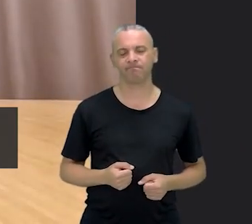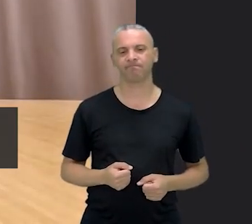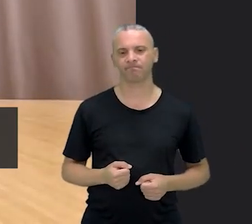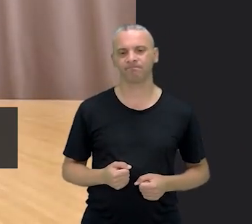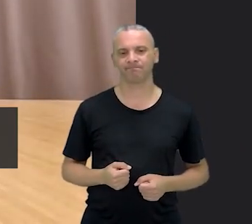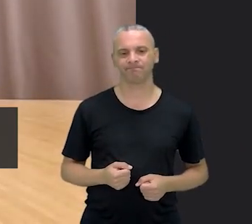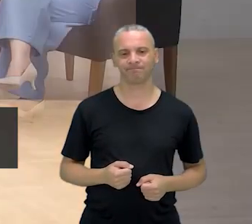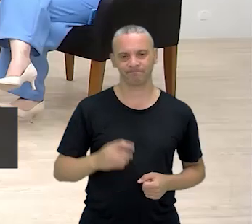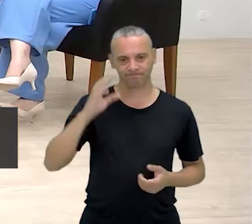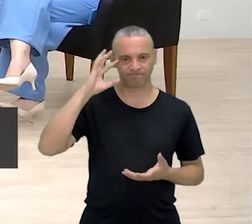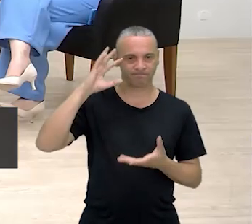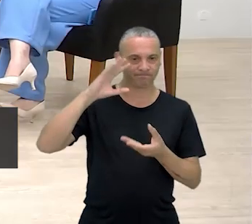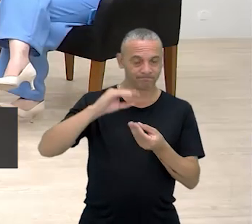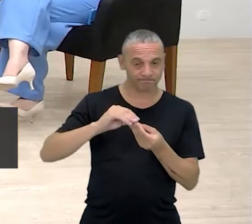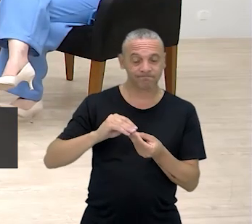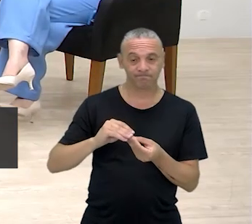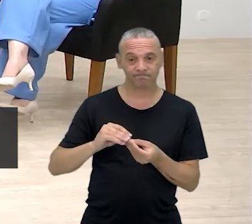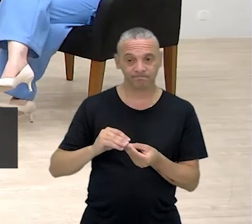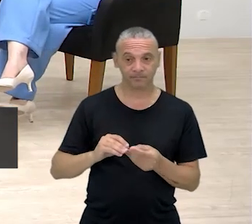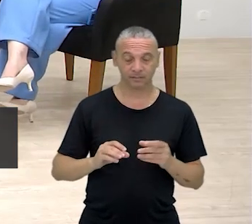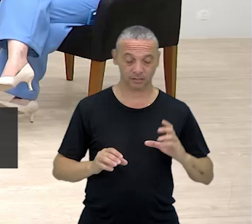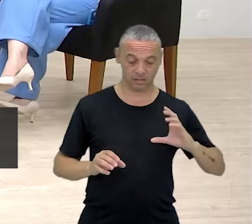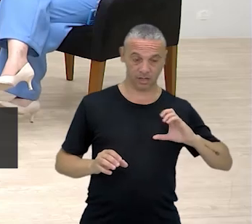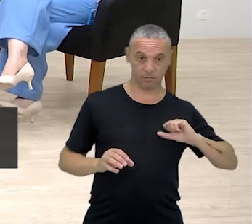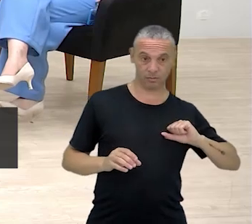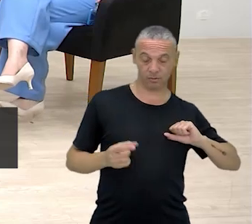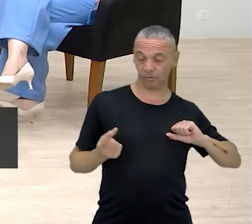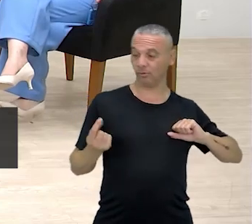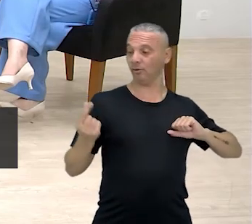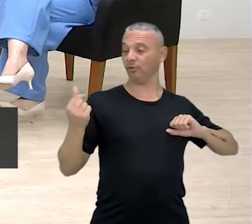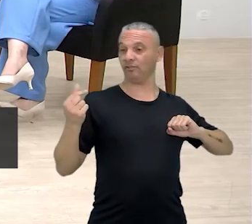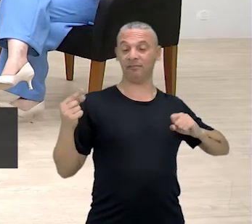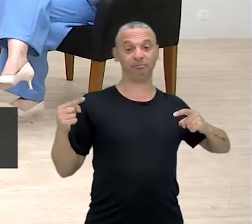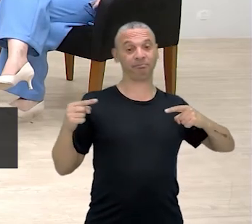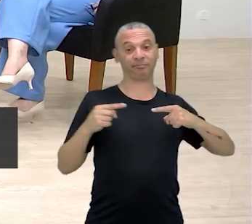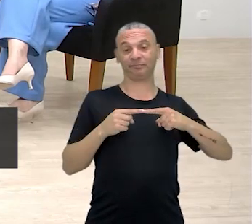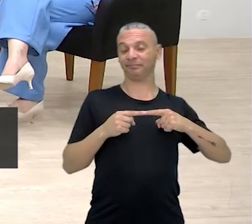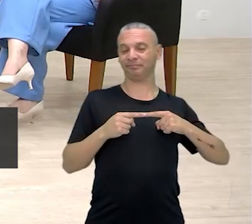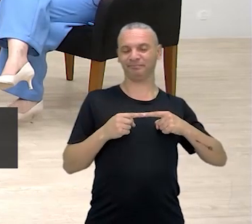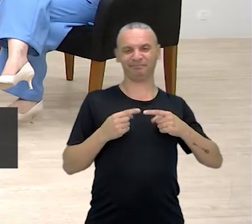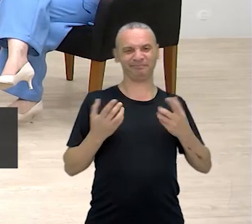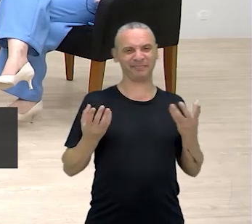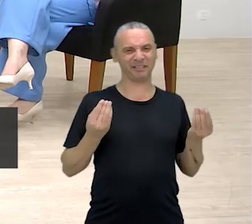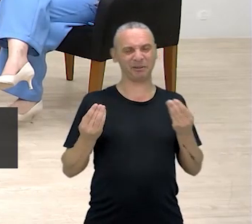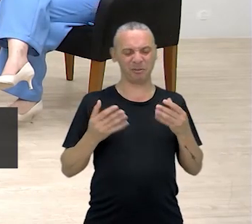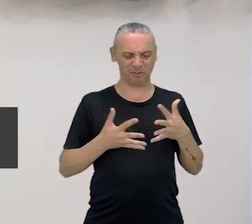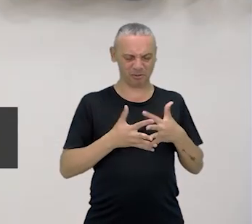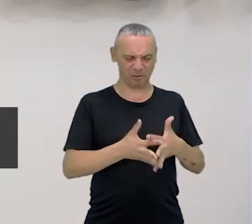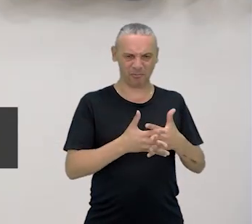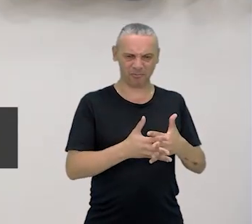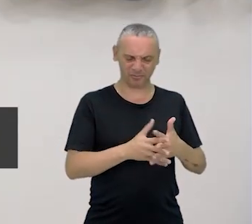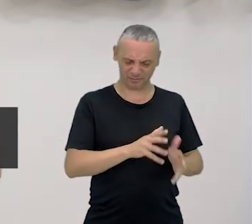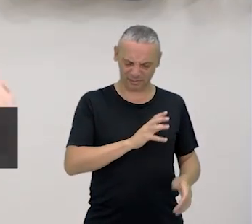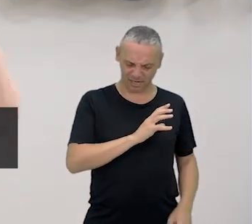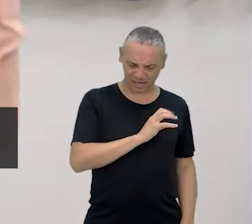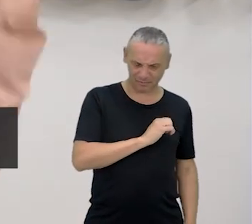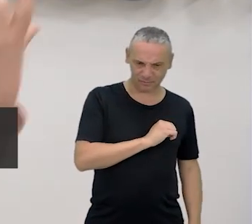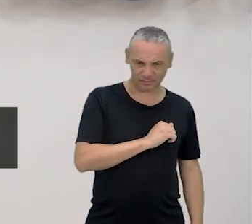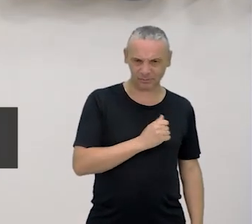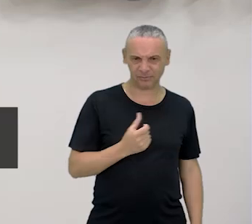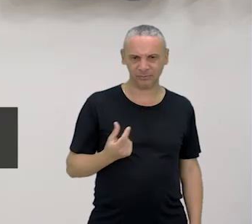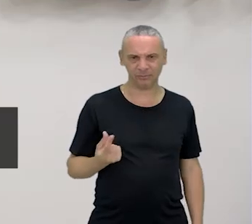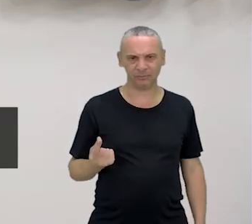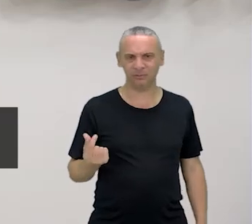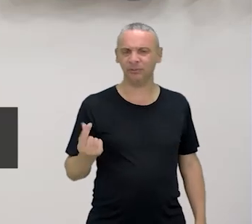É isso aí. O amor e o dinheiro, é isso que o Bessani está batendo na tecla, né? Como que a gente pode confundir um elemento tão nobre,